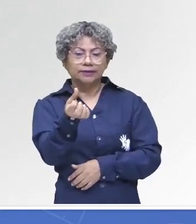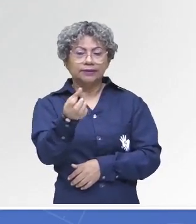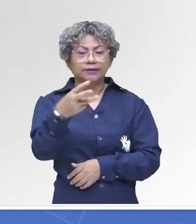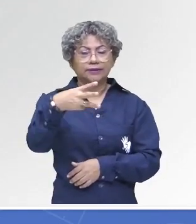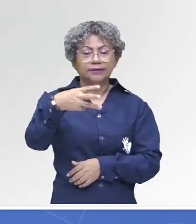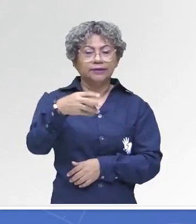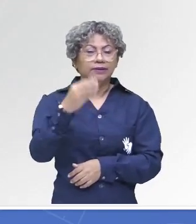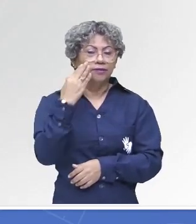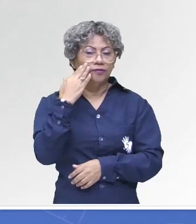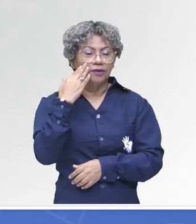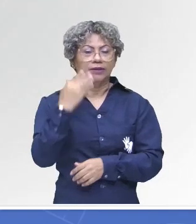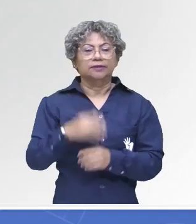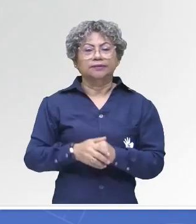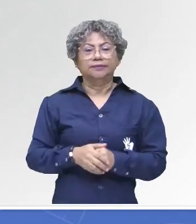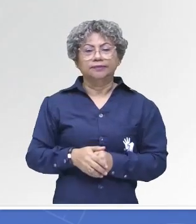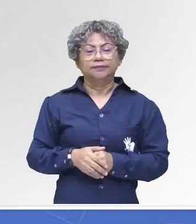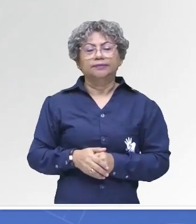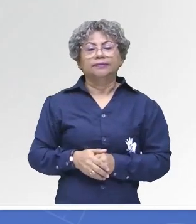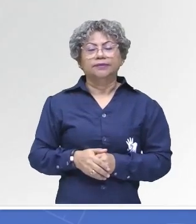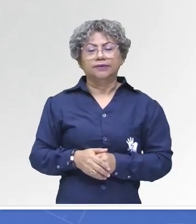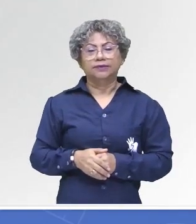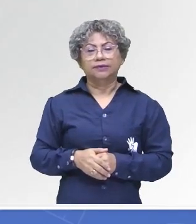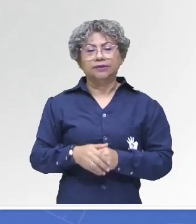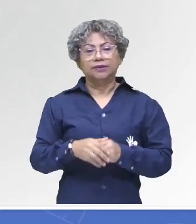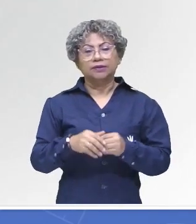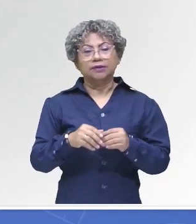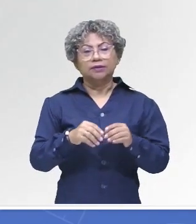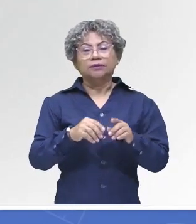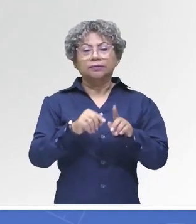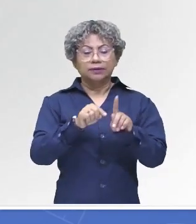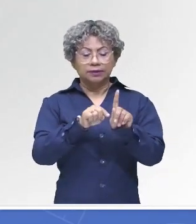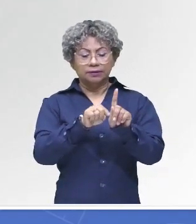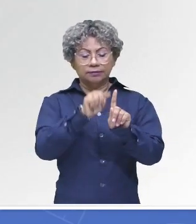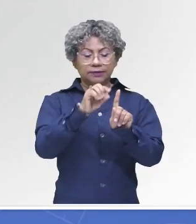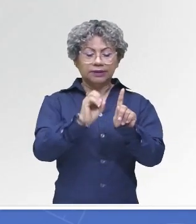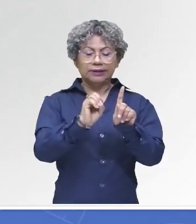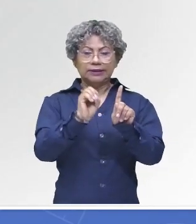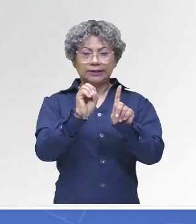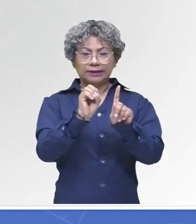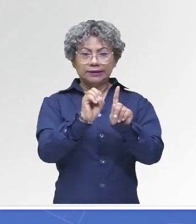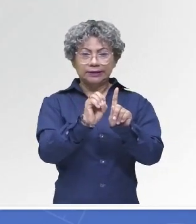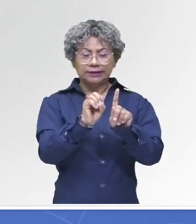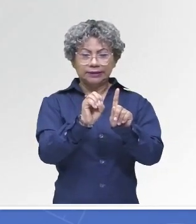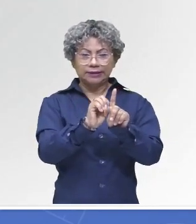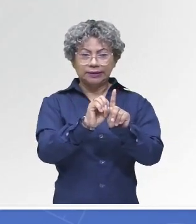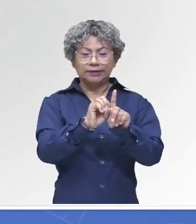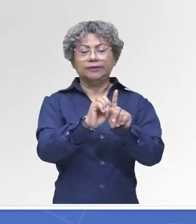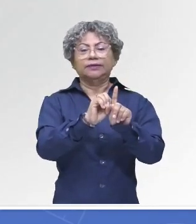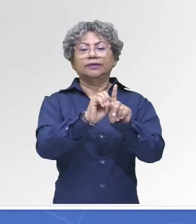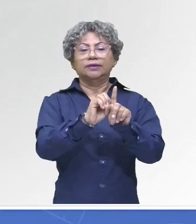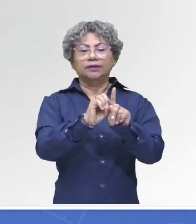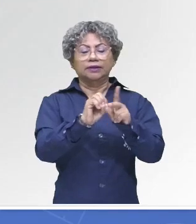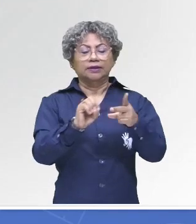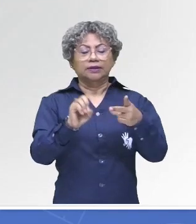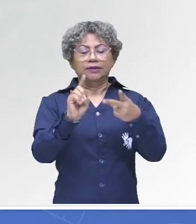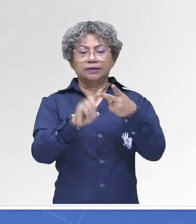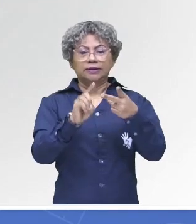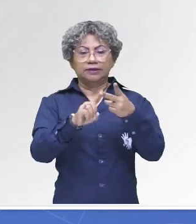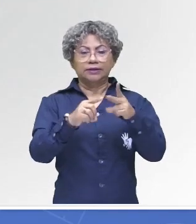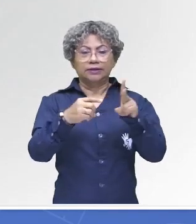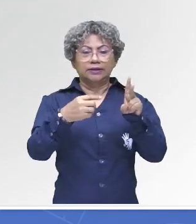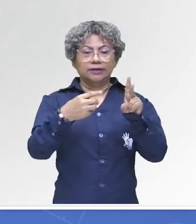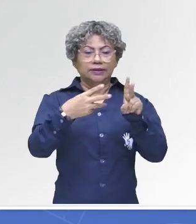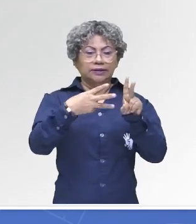veja só, ponto de fusão na escala Celsius, 0. Na escala Fahrenheit, 32. E na escala